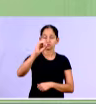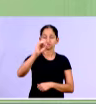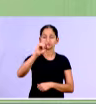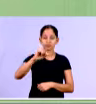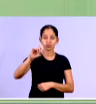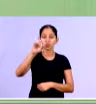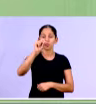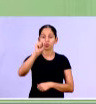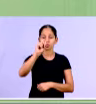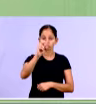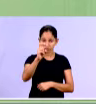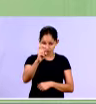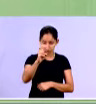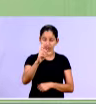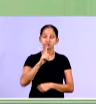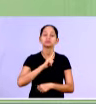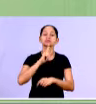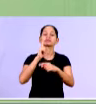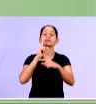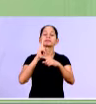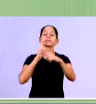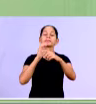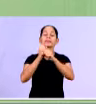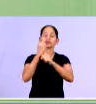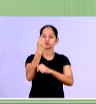0,085. Mais 1 vai dar